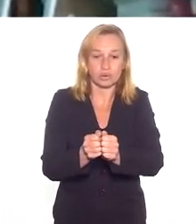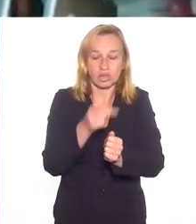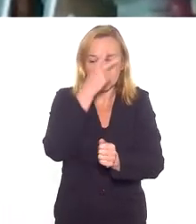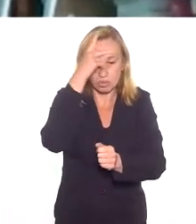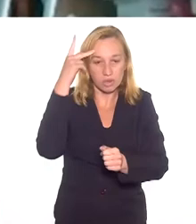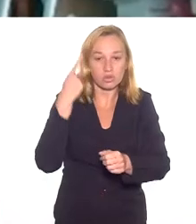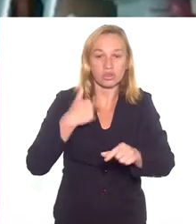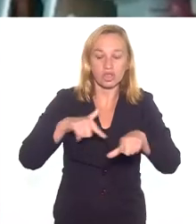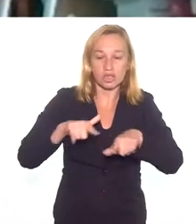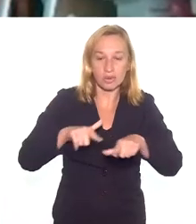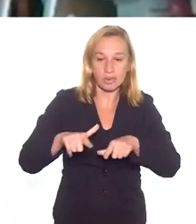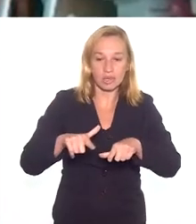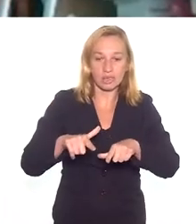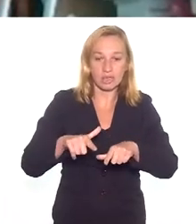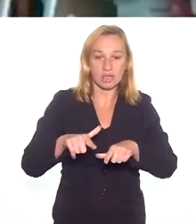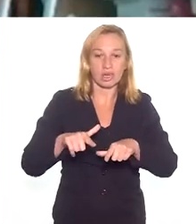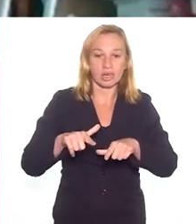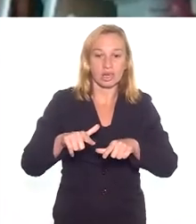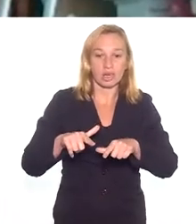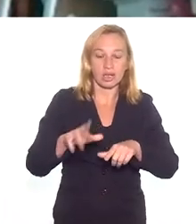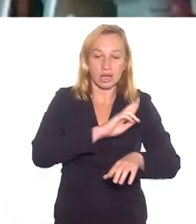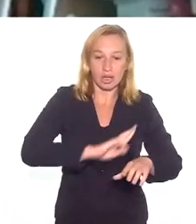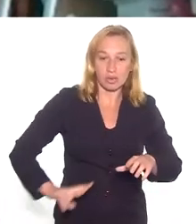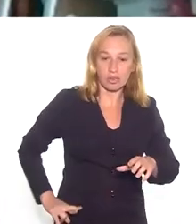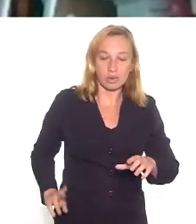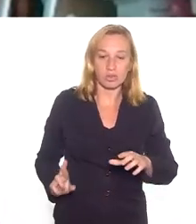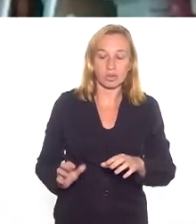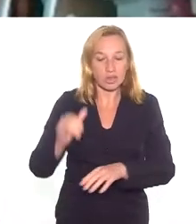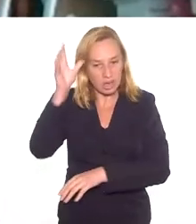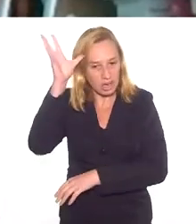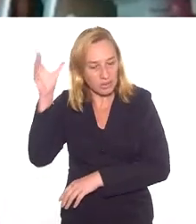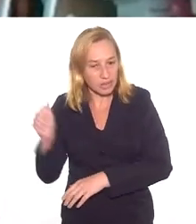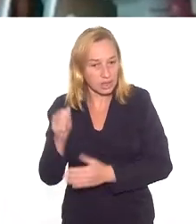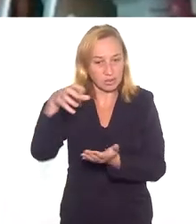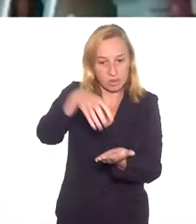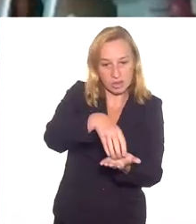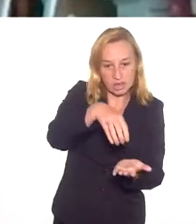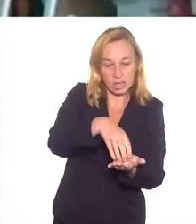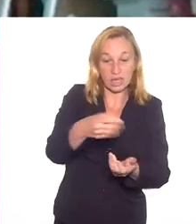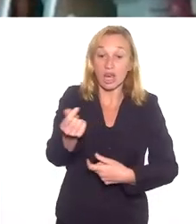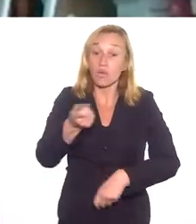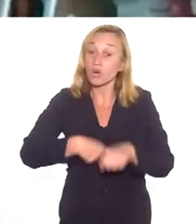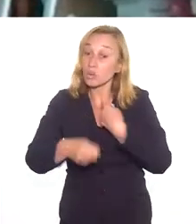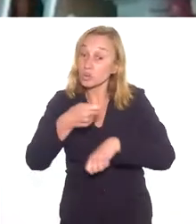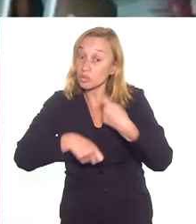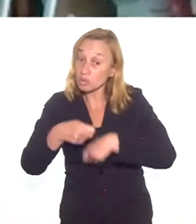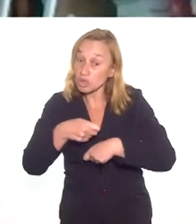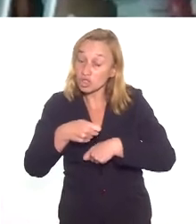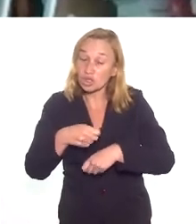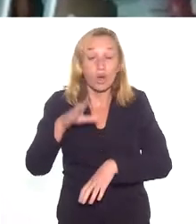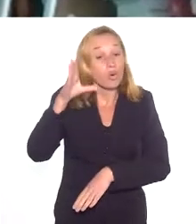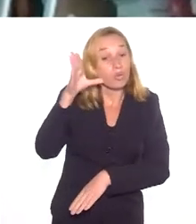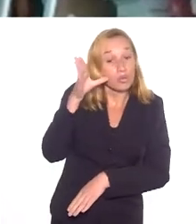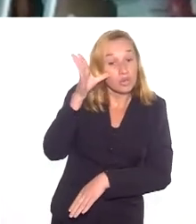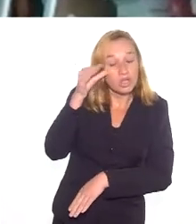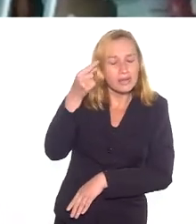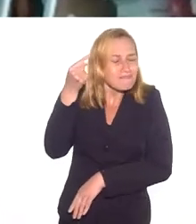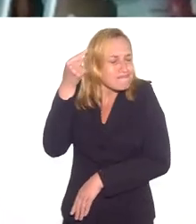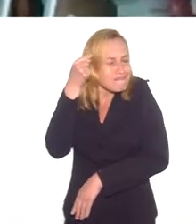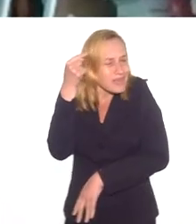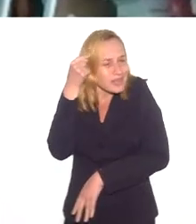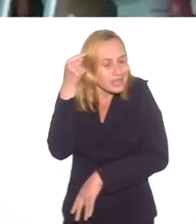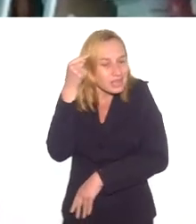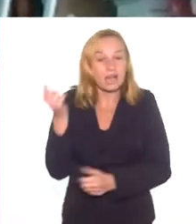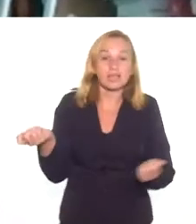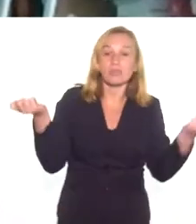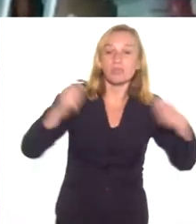funcionários da República Centro-Africana. E assim que despertou para mim, já que eu era economista, o